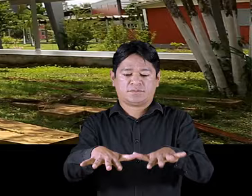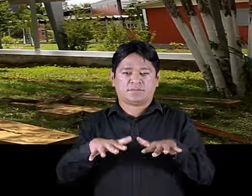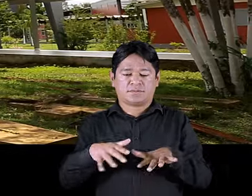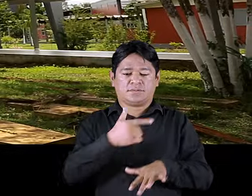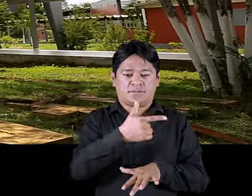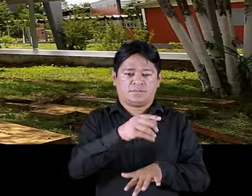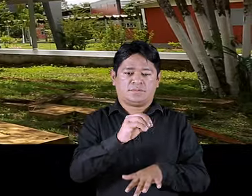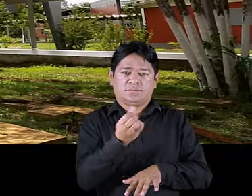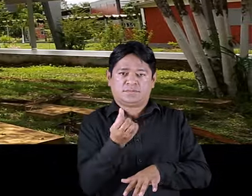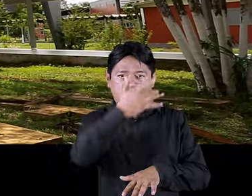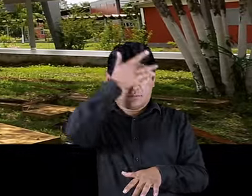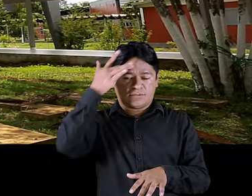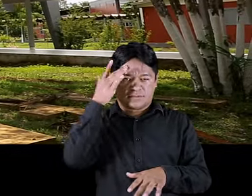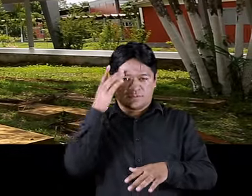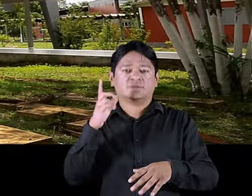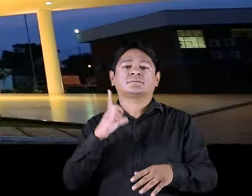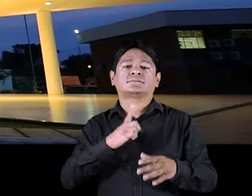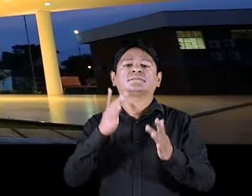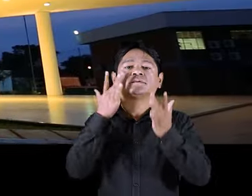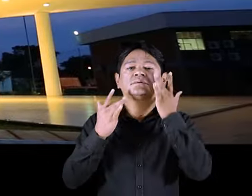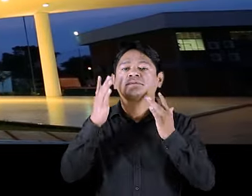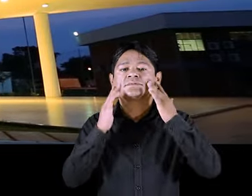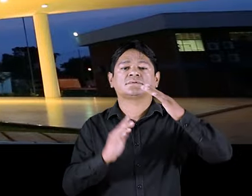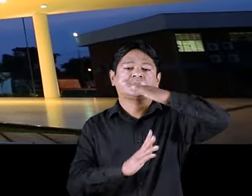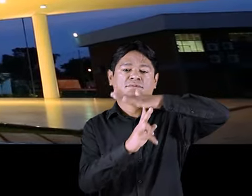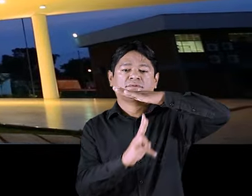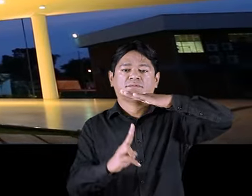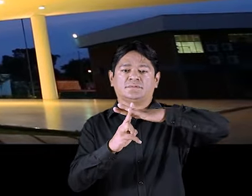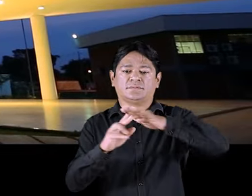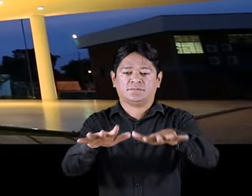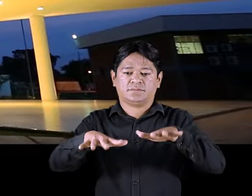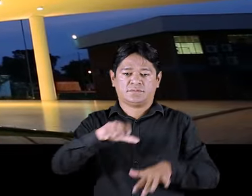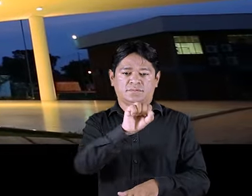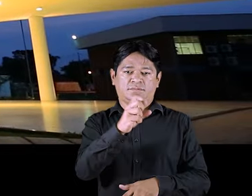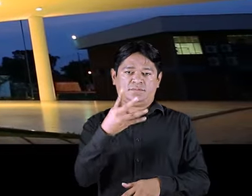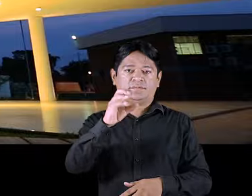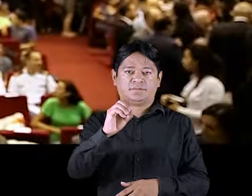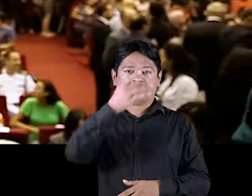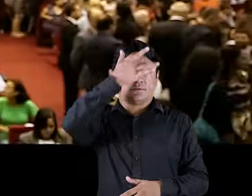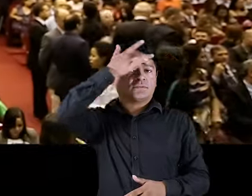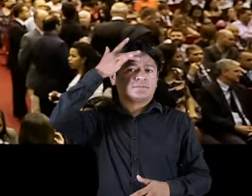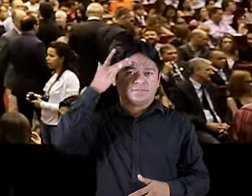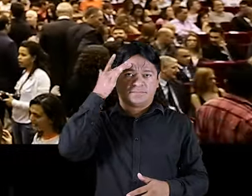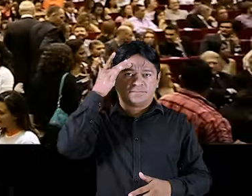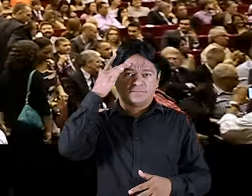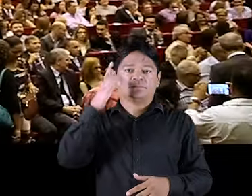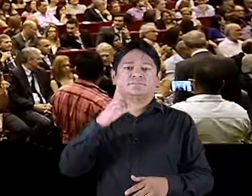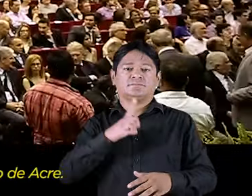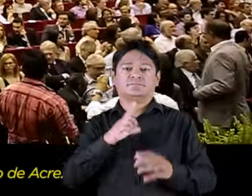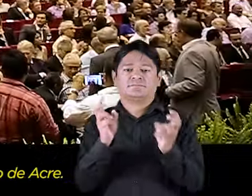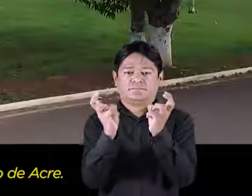com capacidade para 206 pessoas. Teatro Universitário, com capacidade para 840